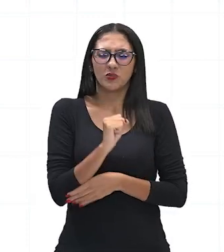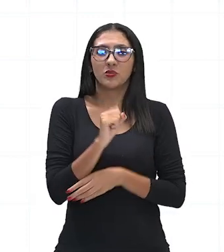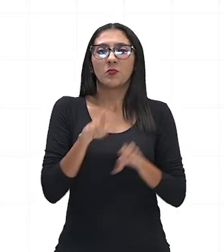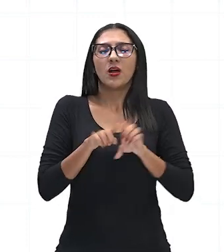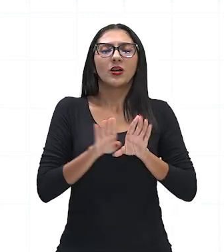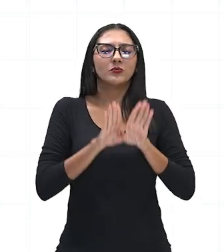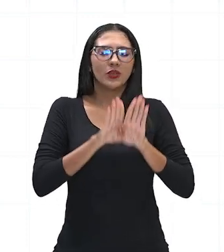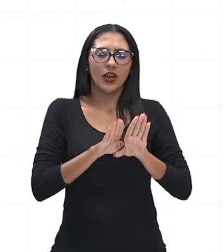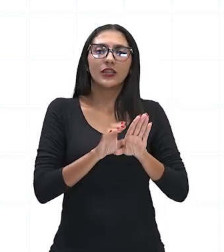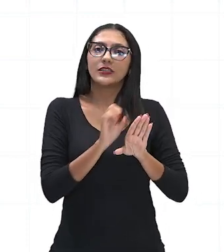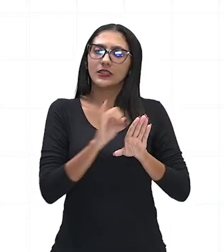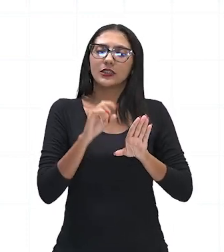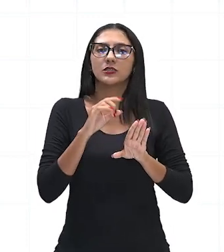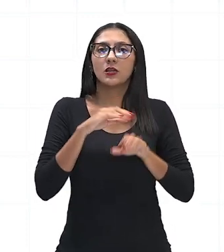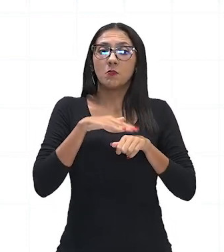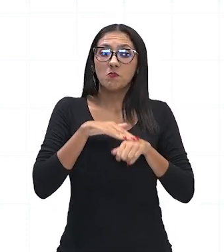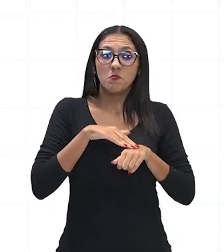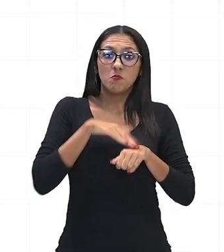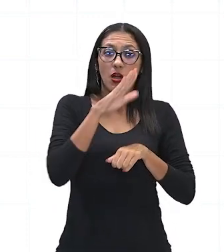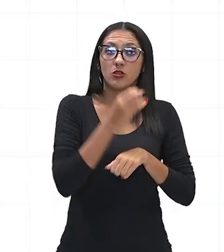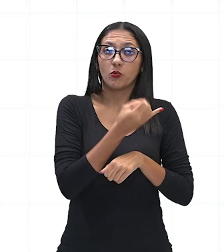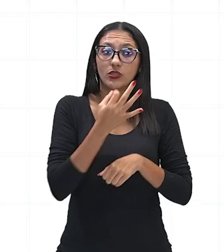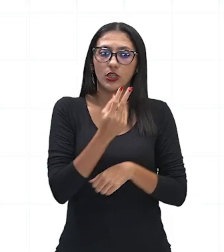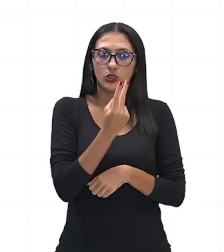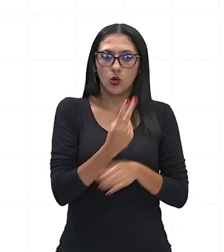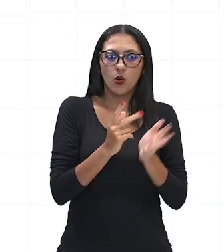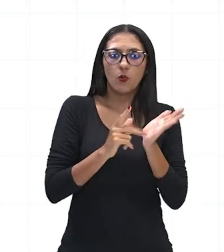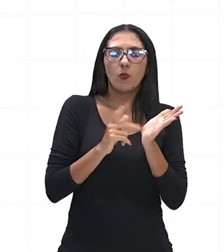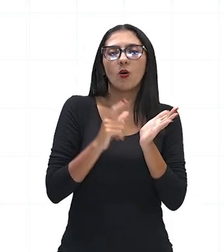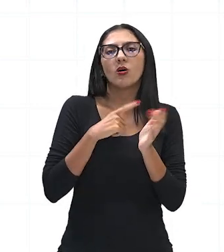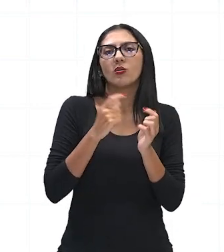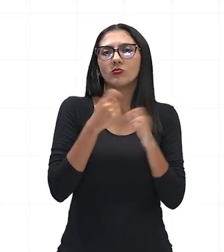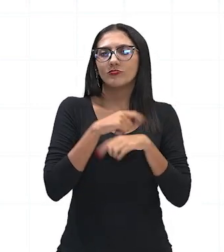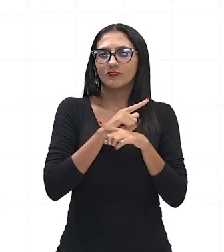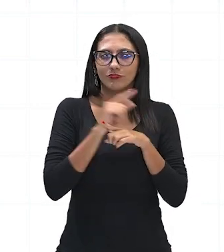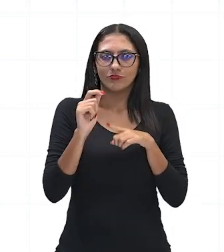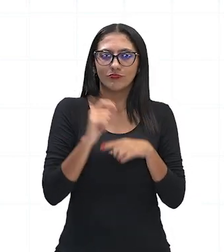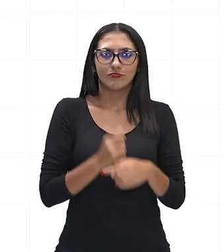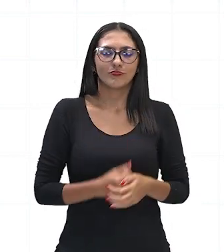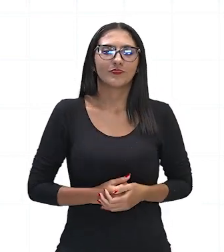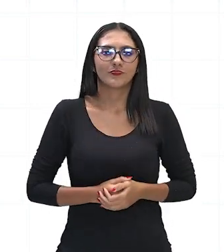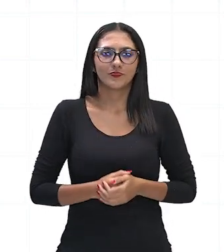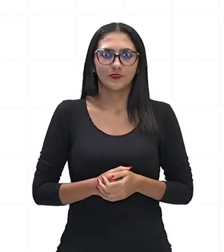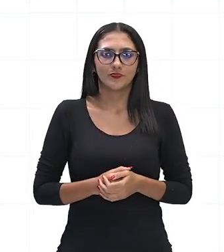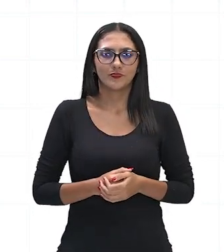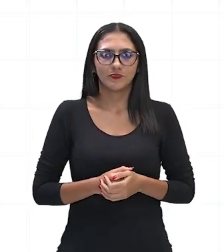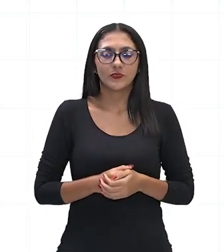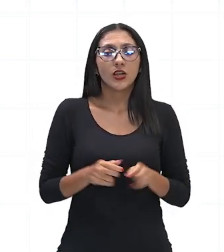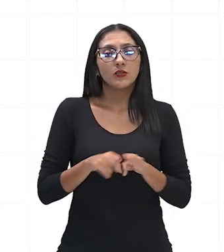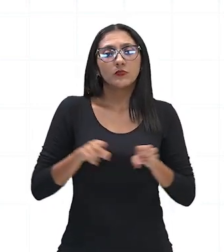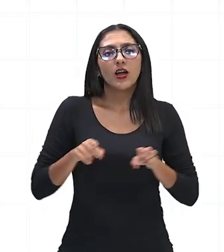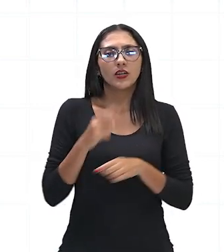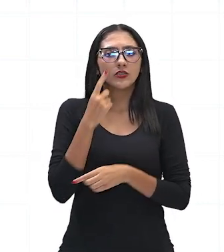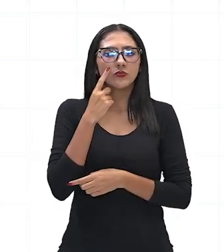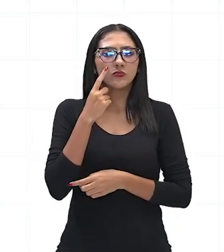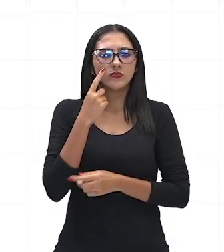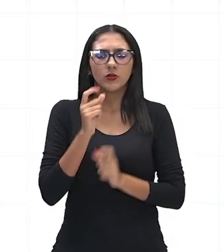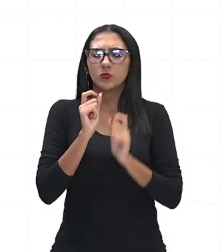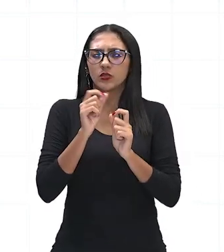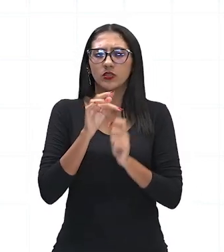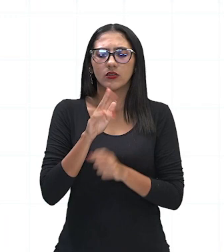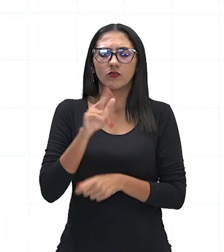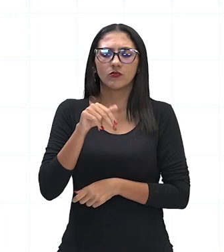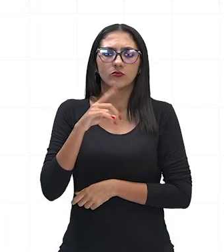pontos de vantagem. Agora, falando aqui sobre os fundamentos que norteiam esse jogo, nós vamos ver